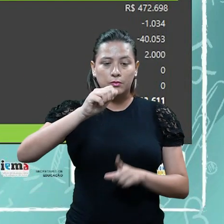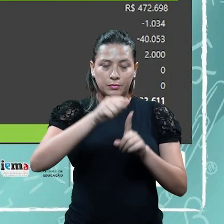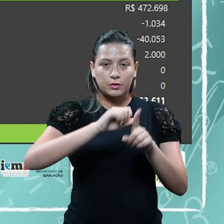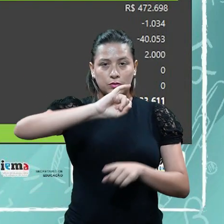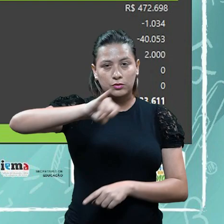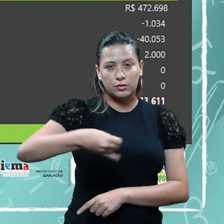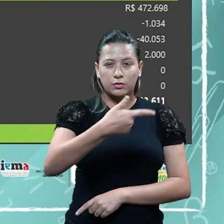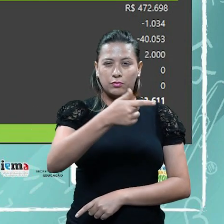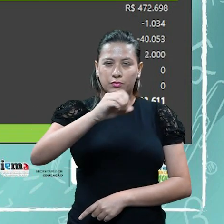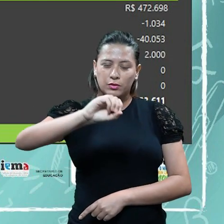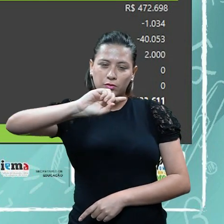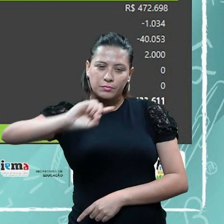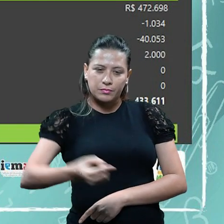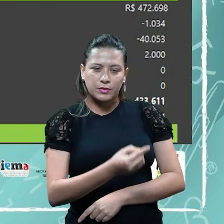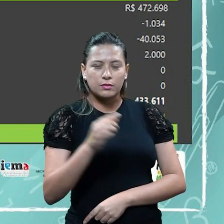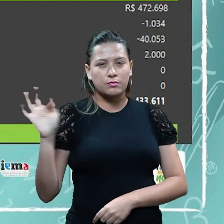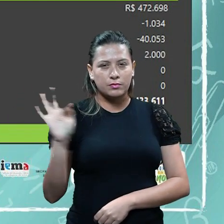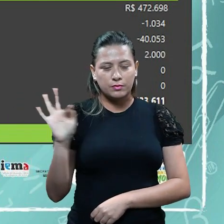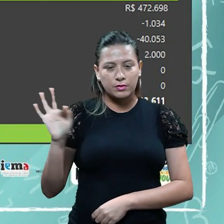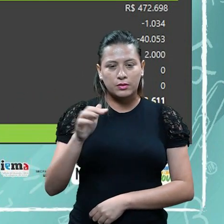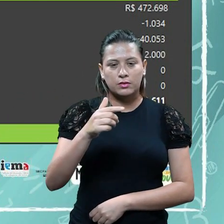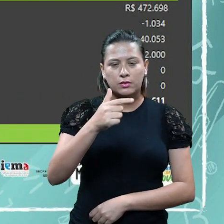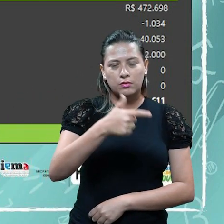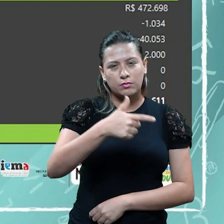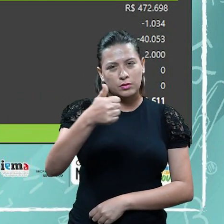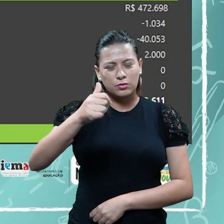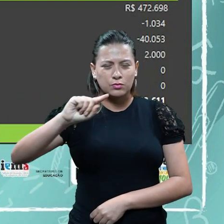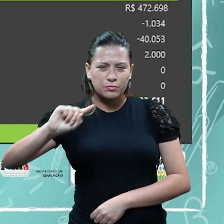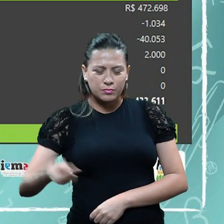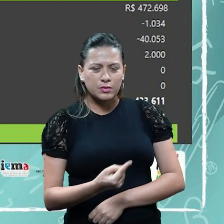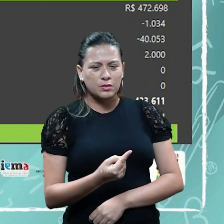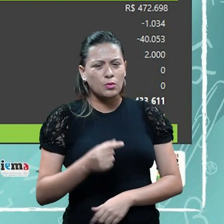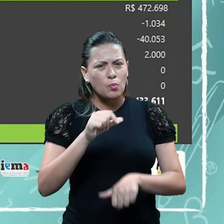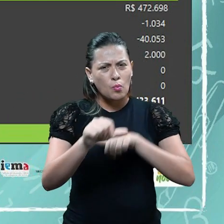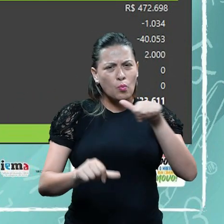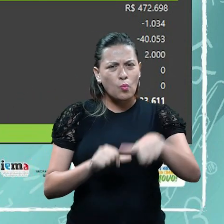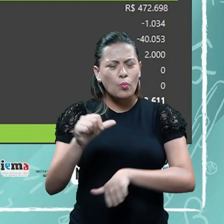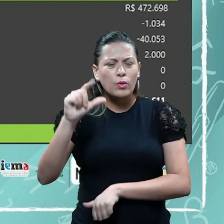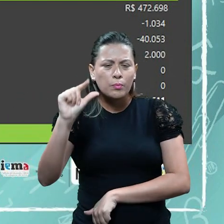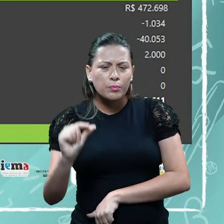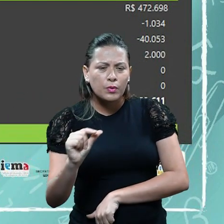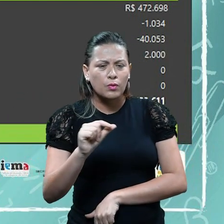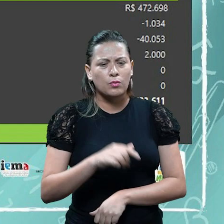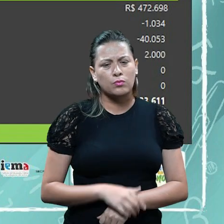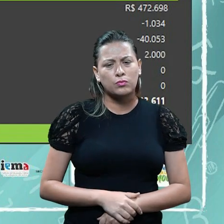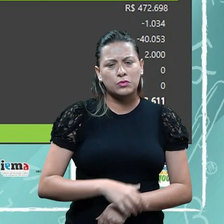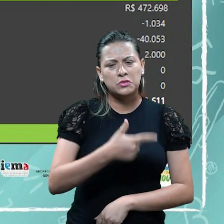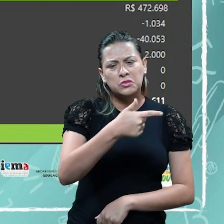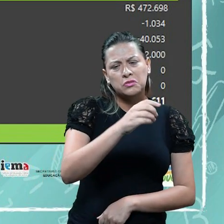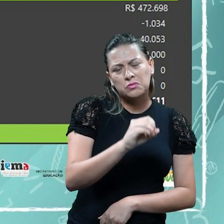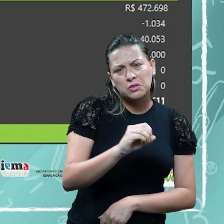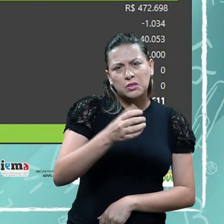21. Vejam só que os custos eles oscilam muito pouco, eles variam de 20 mil a